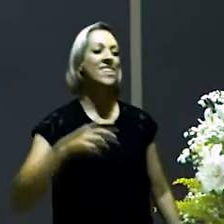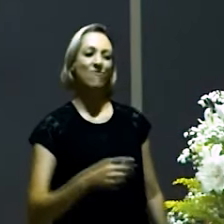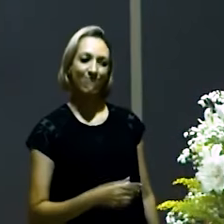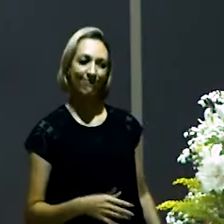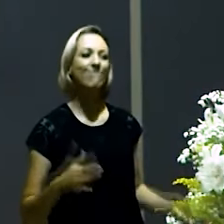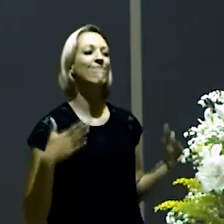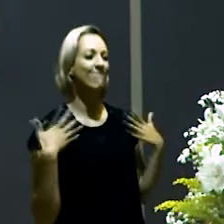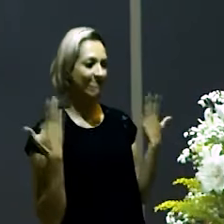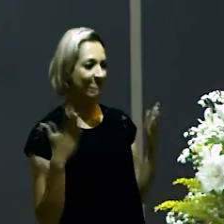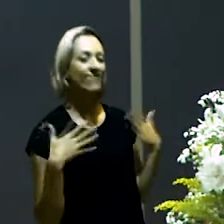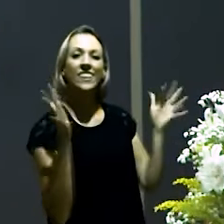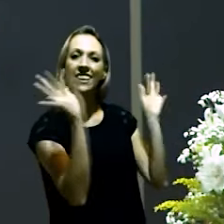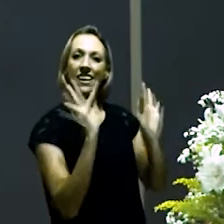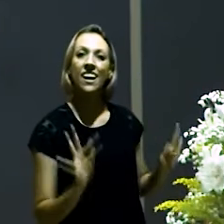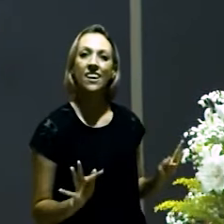Cristo venceu.